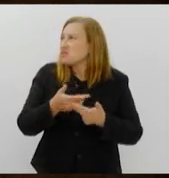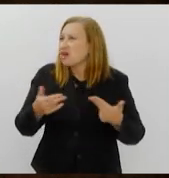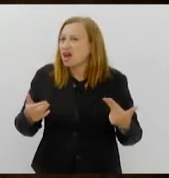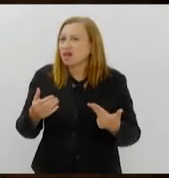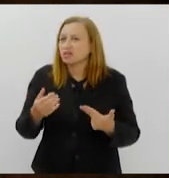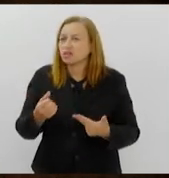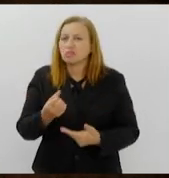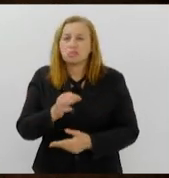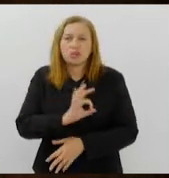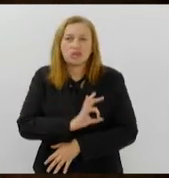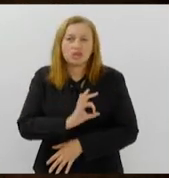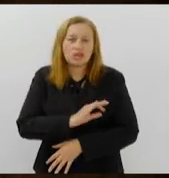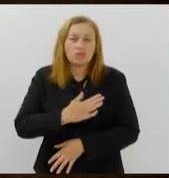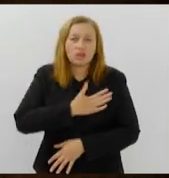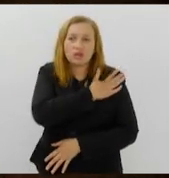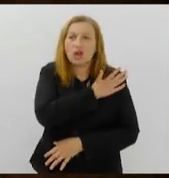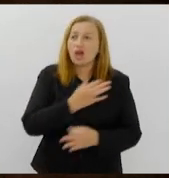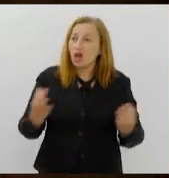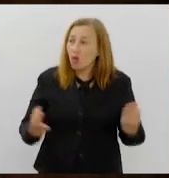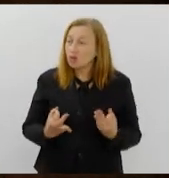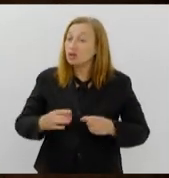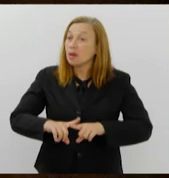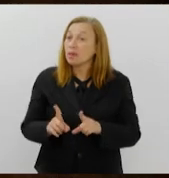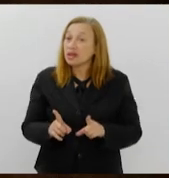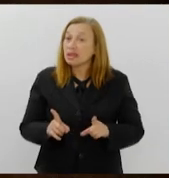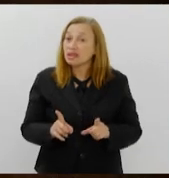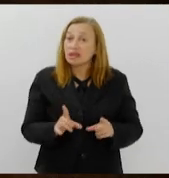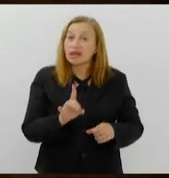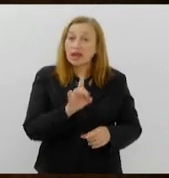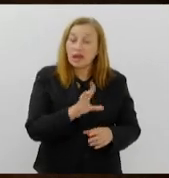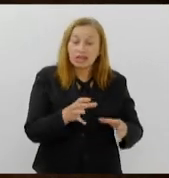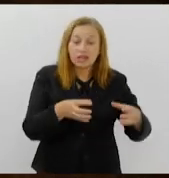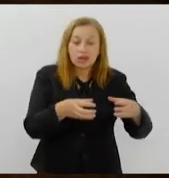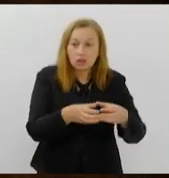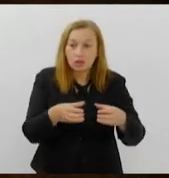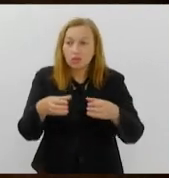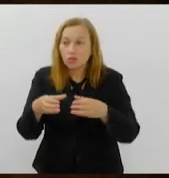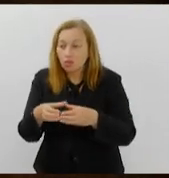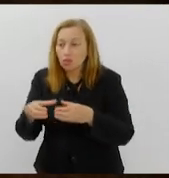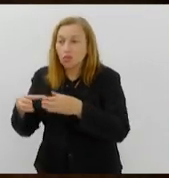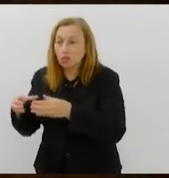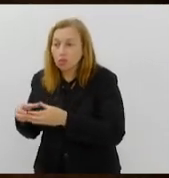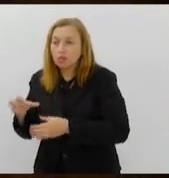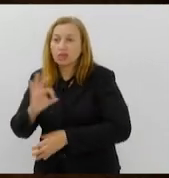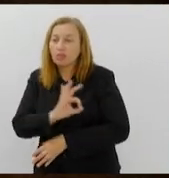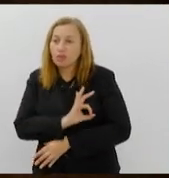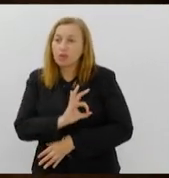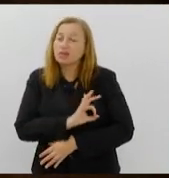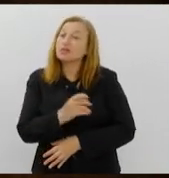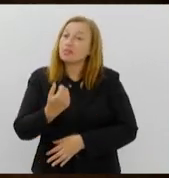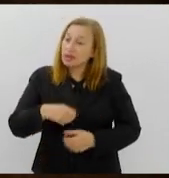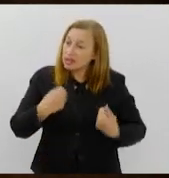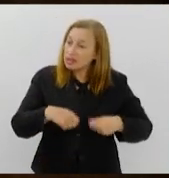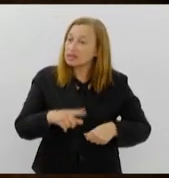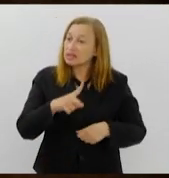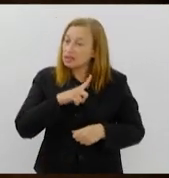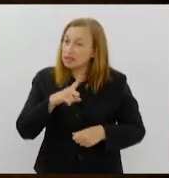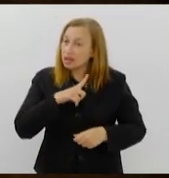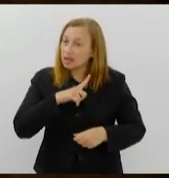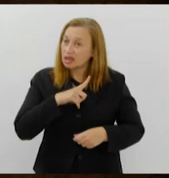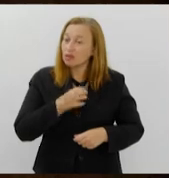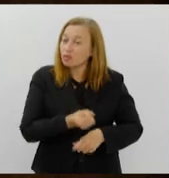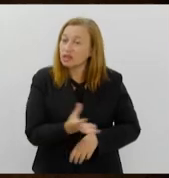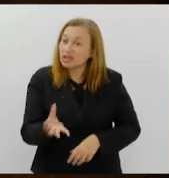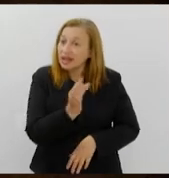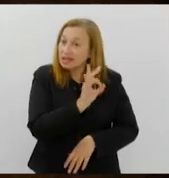ótimo, mas nós temos que ter o catacata investigativo, porque senão a gente fica capenga. É um policiamento ostensivo,